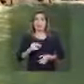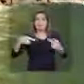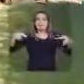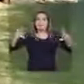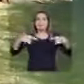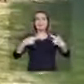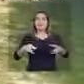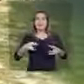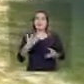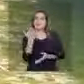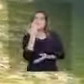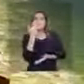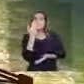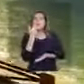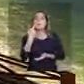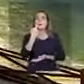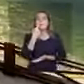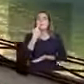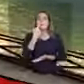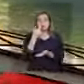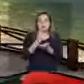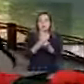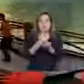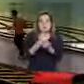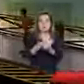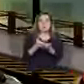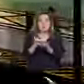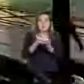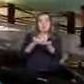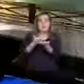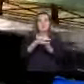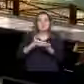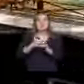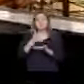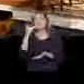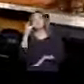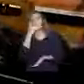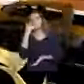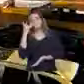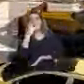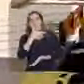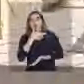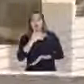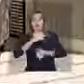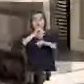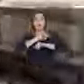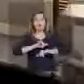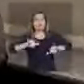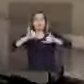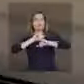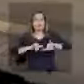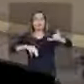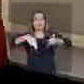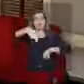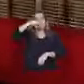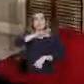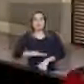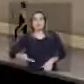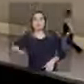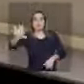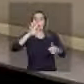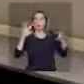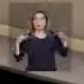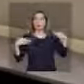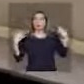pela ginga com tapioca, por outras culinárias, por outras atividades da culinária regional que são divulgadas